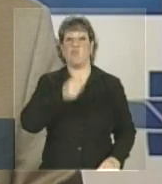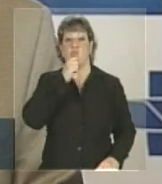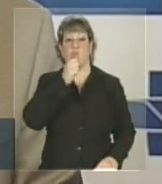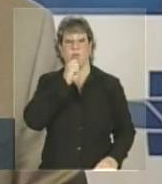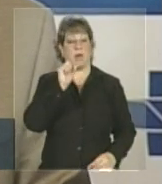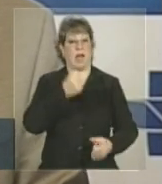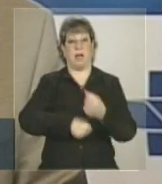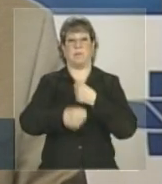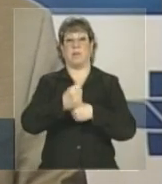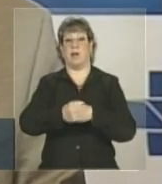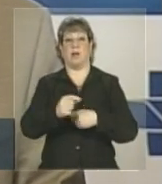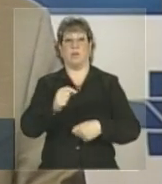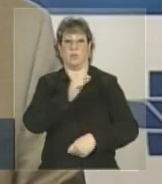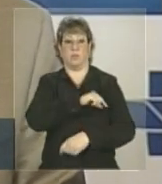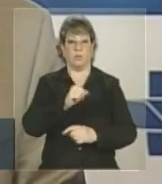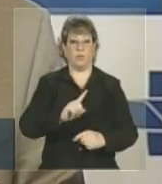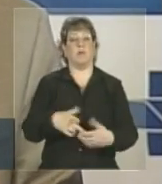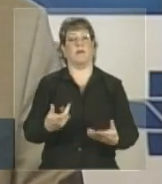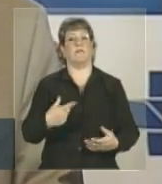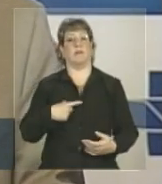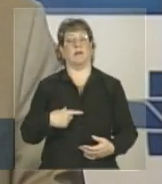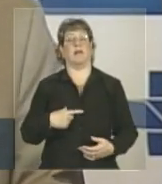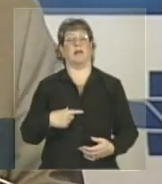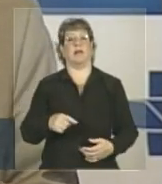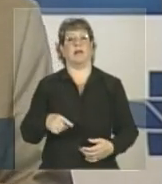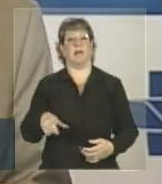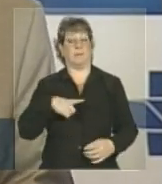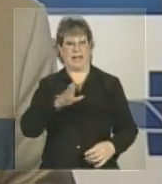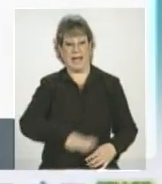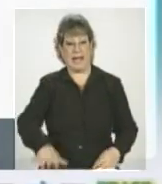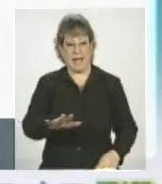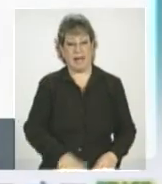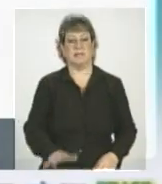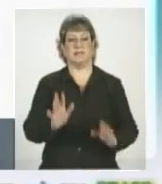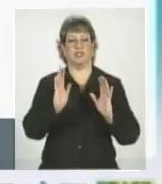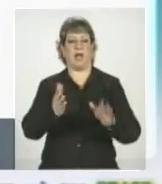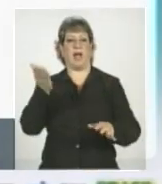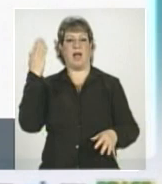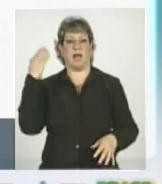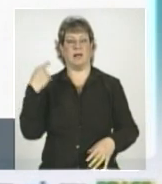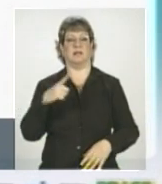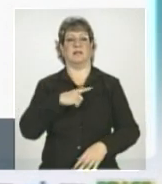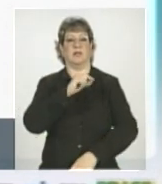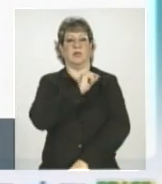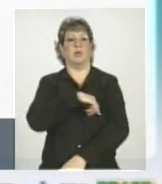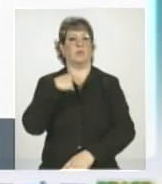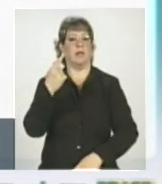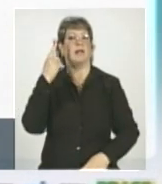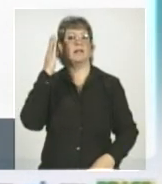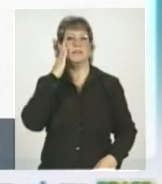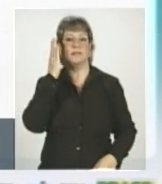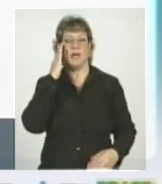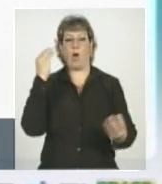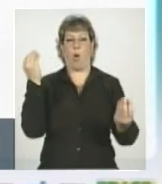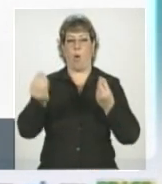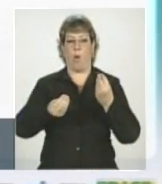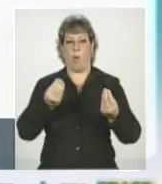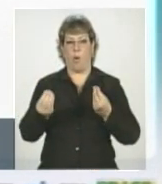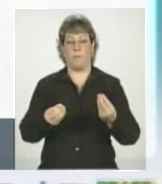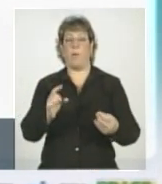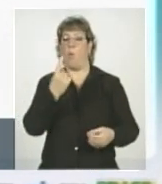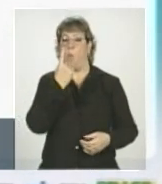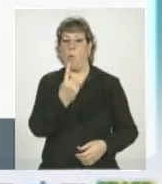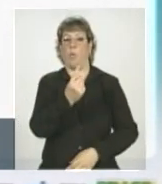ano passado, a criança que já tomou uma dose ou duas em 2011, essa como já tem alguma memória do sistema imunológico, basta